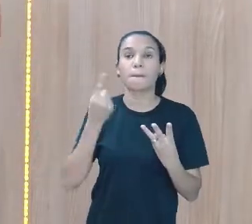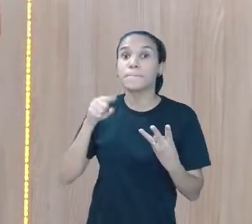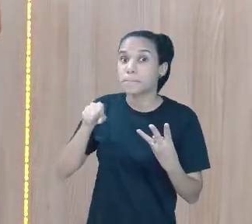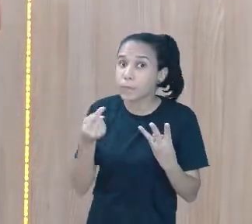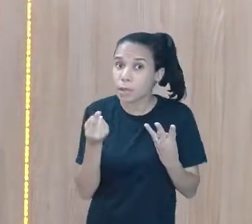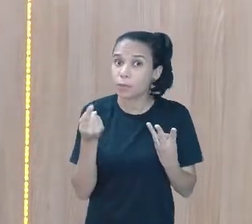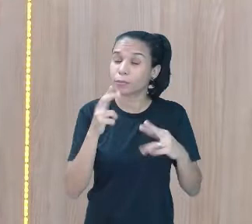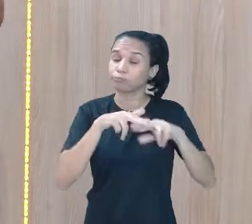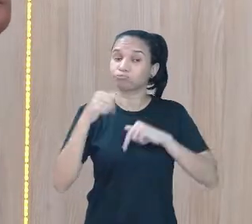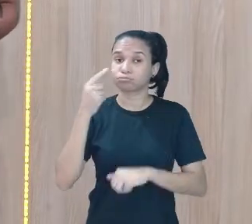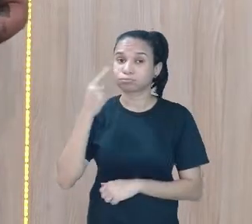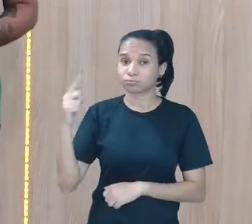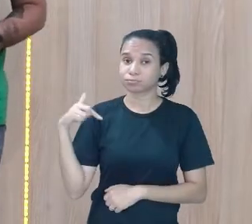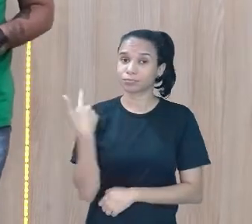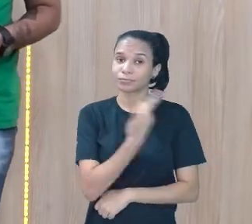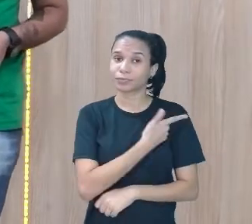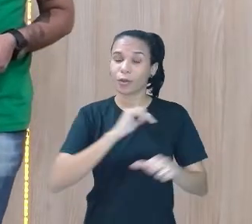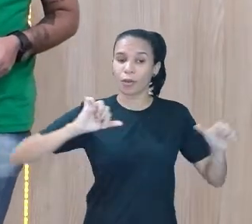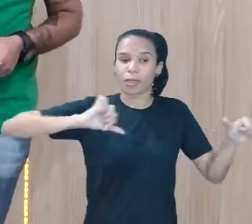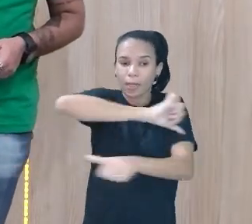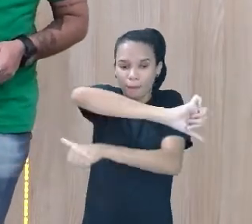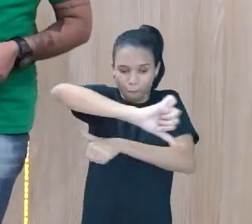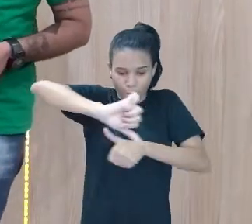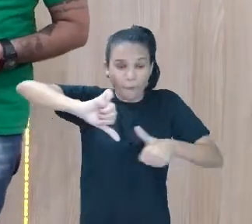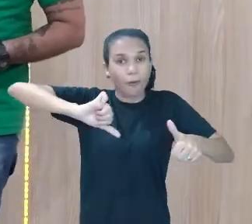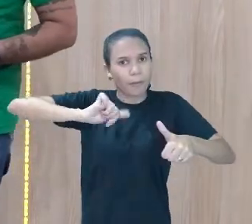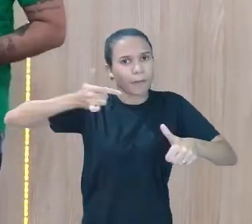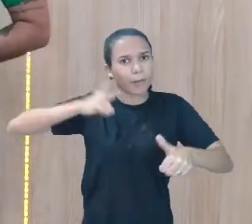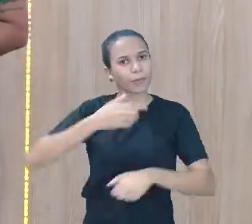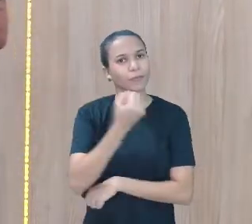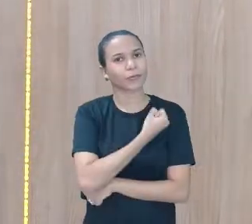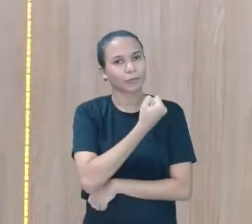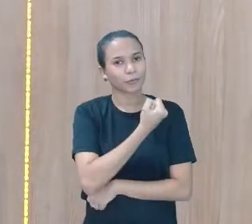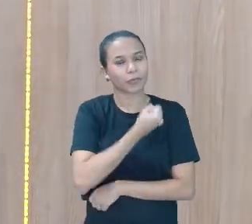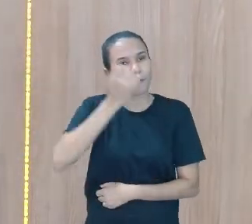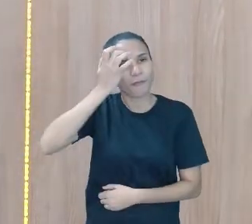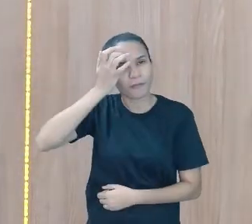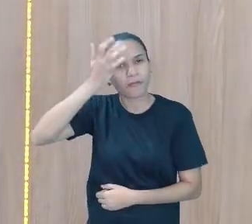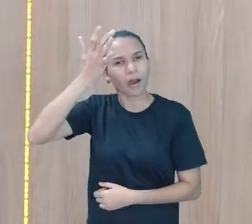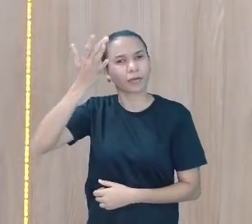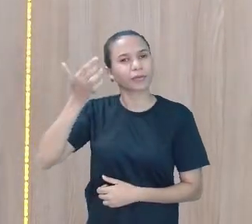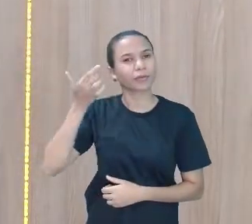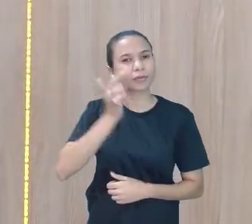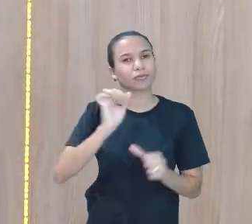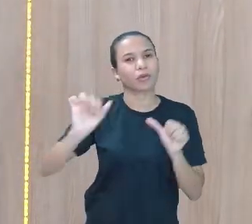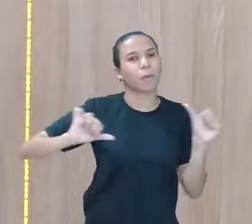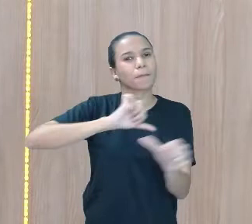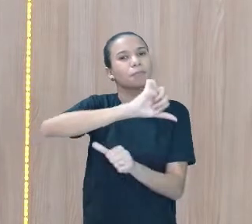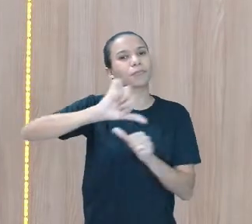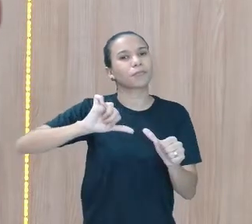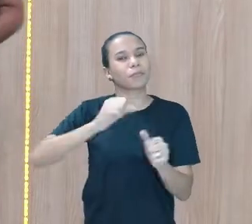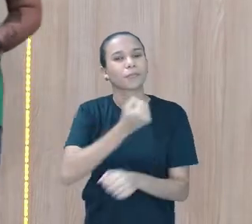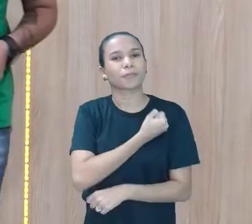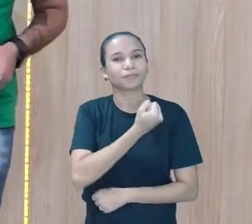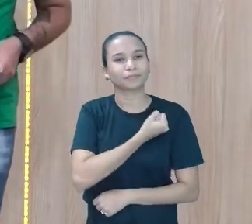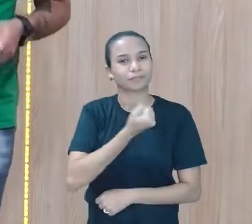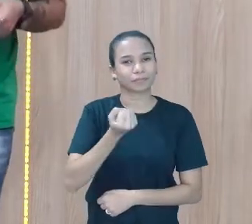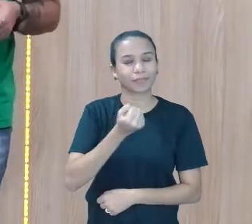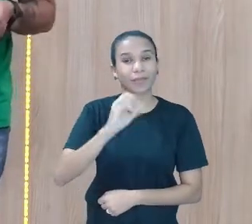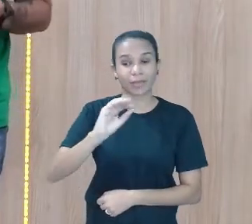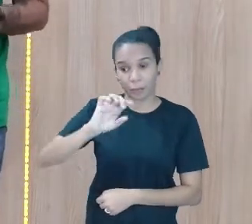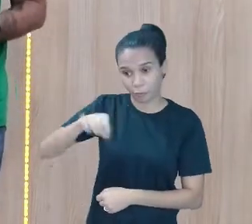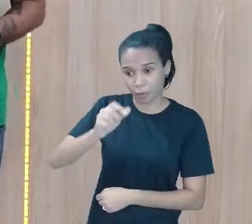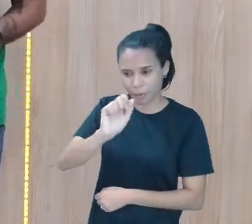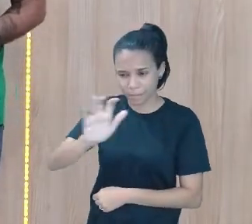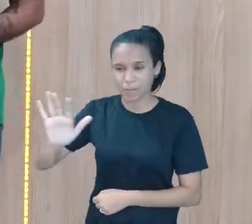Nesse caso aqui, a gente faz essa transformação para que o número fique mais fácil de transformar para o número decimal